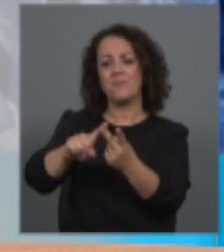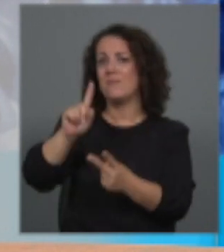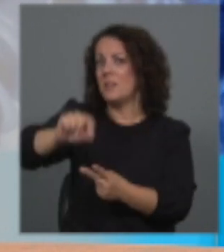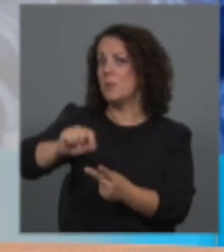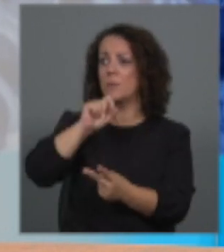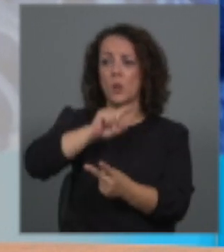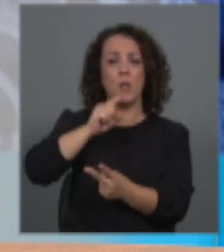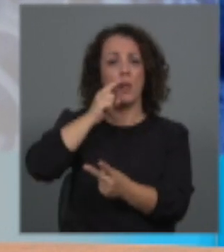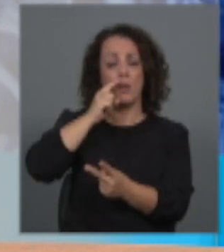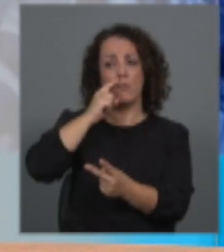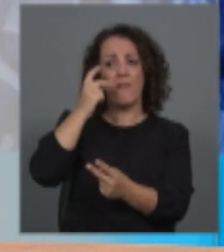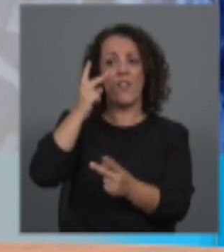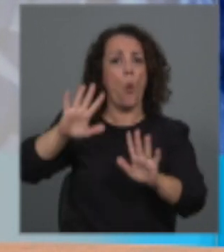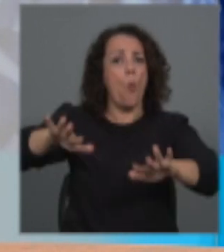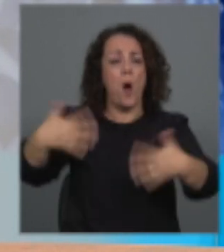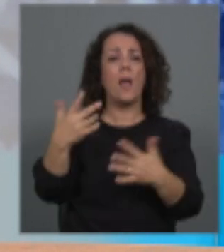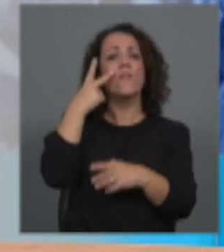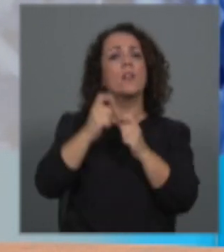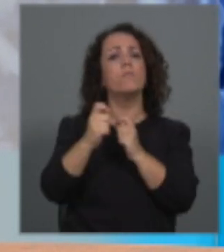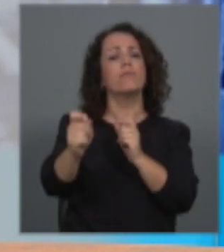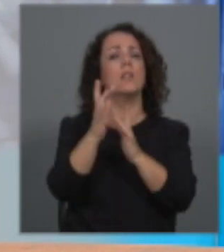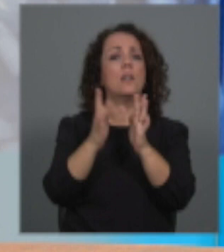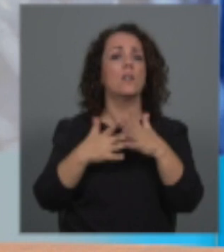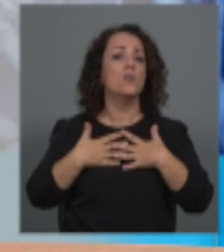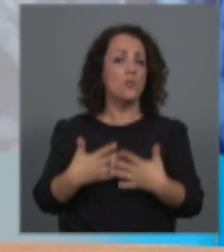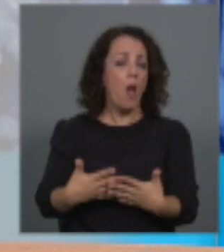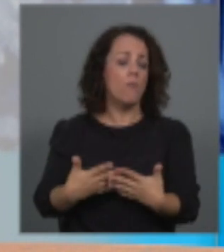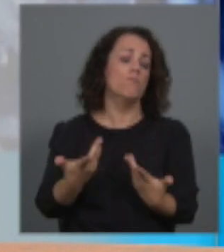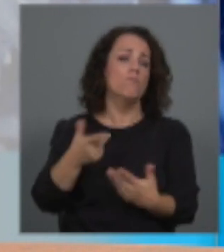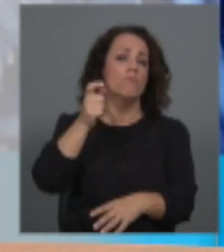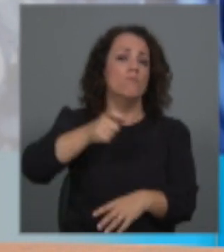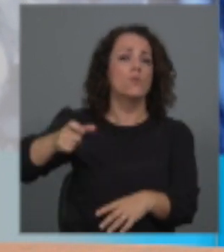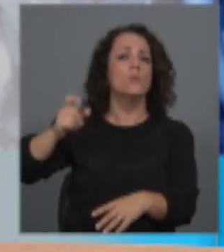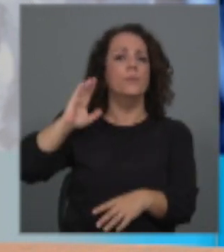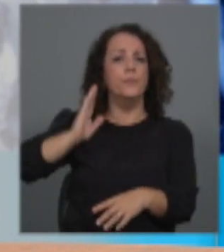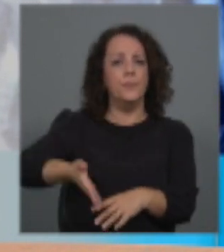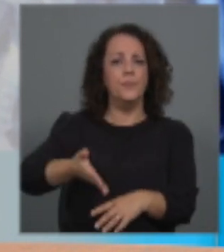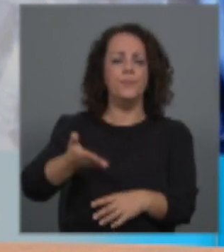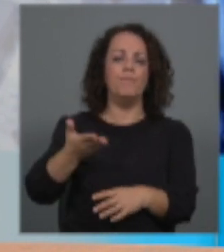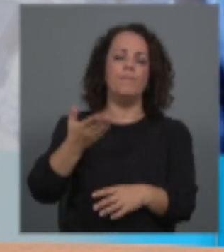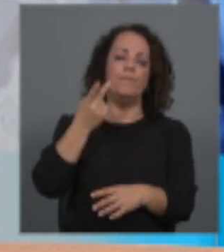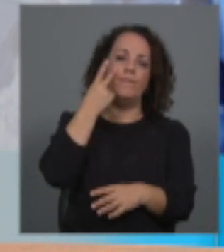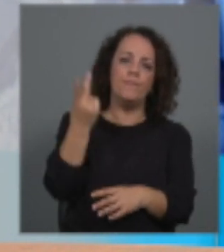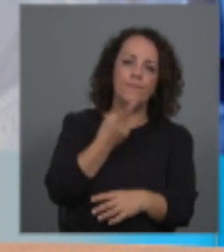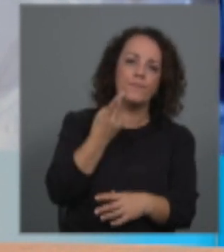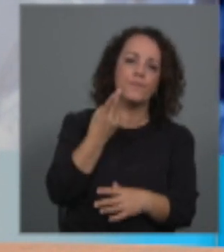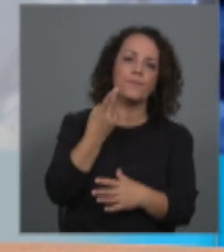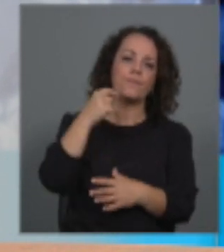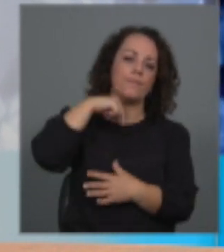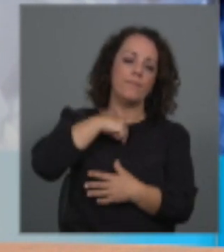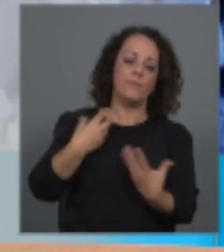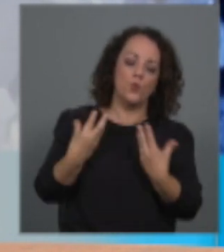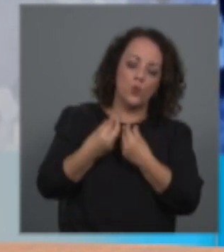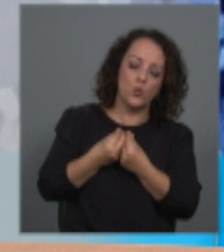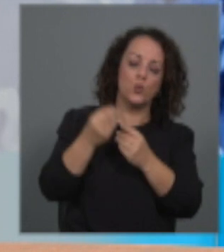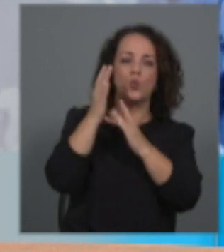da vida cristã, em que os cristãos devem viver na intimidade com Jesus Cristo,